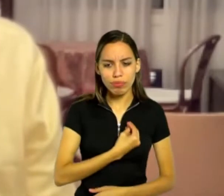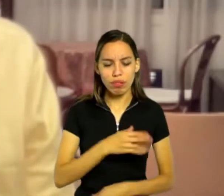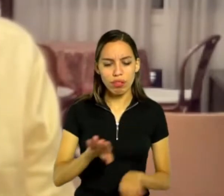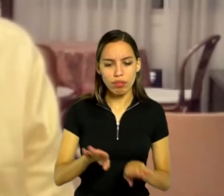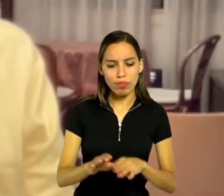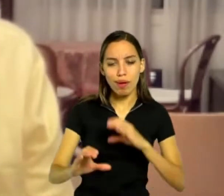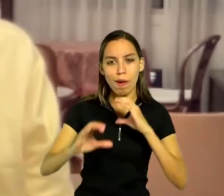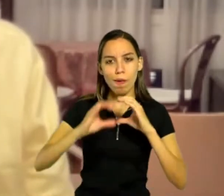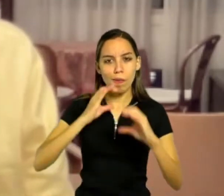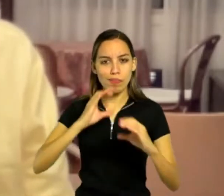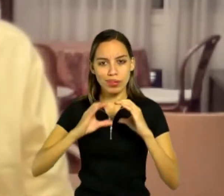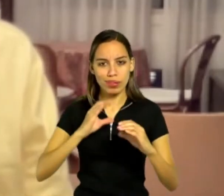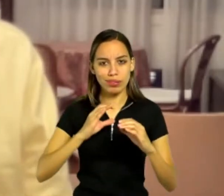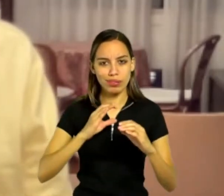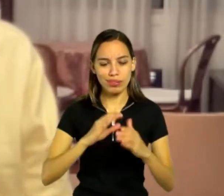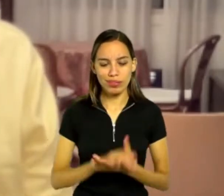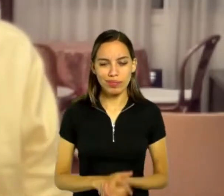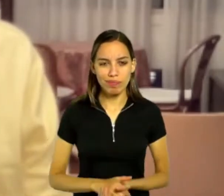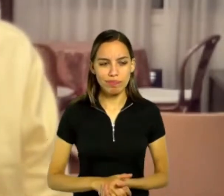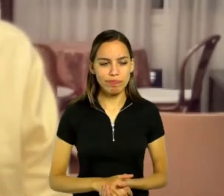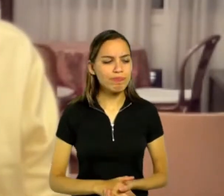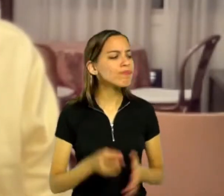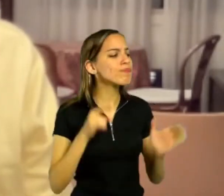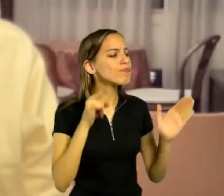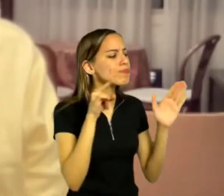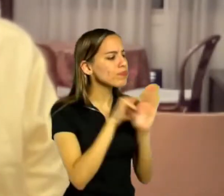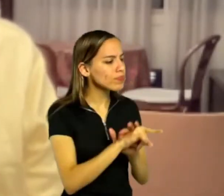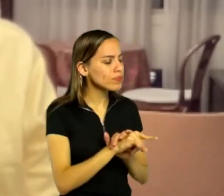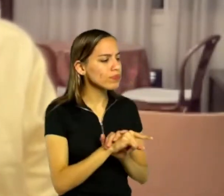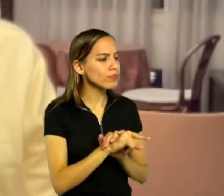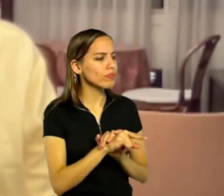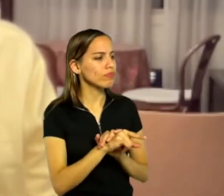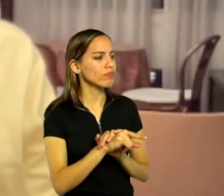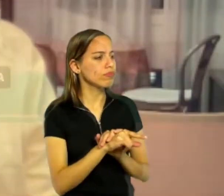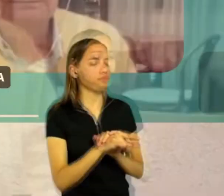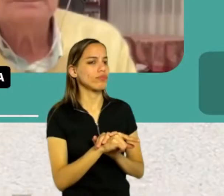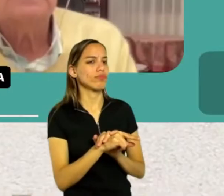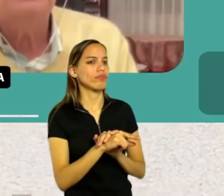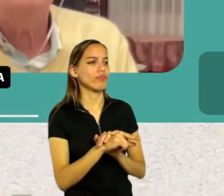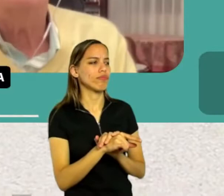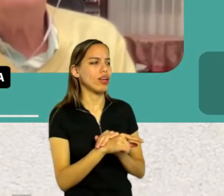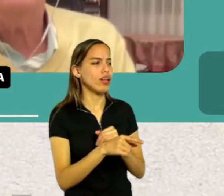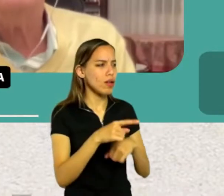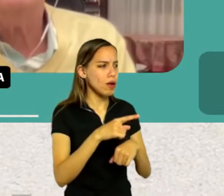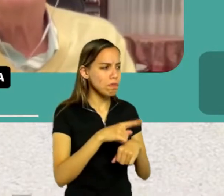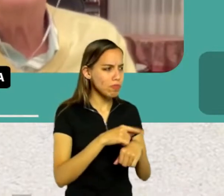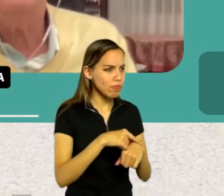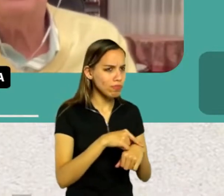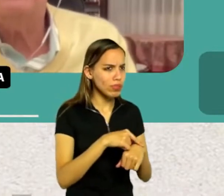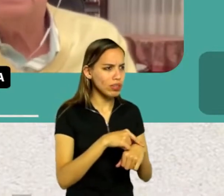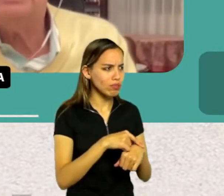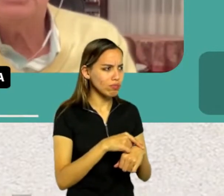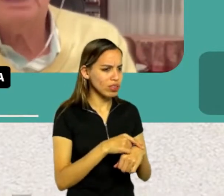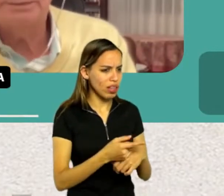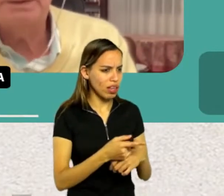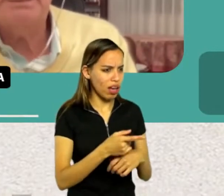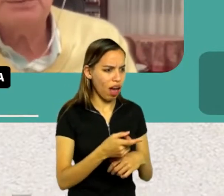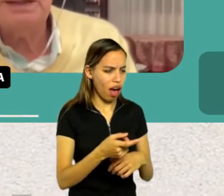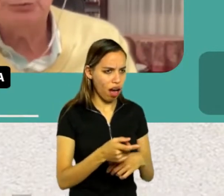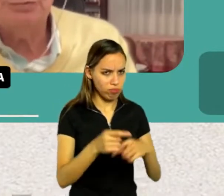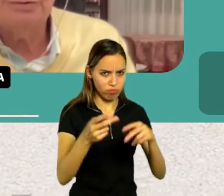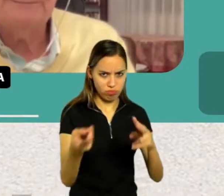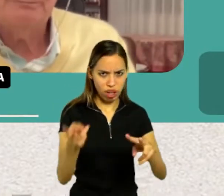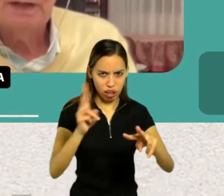né? Drauzio, nesse momento é que a cadeia entrou na sua vida? Não, a cadeia entrou na minha vida, eu já era bem